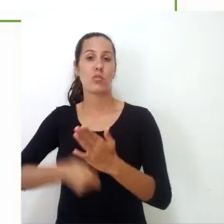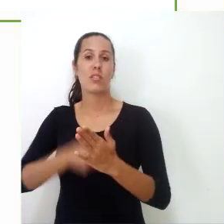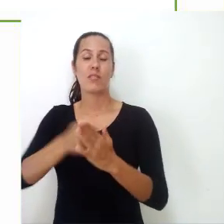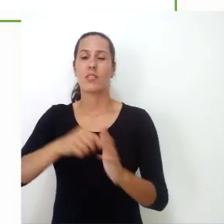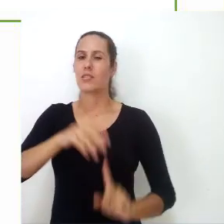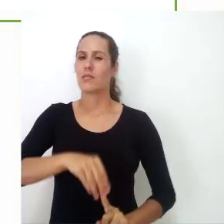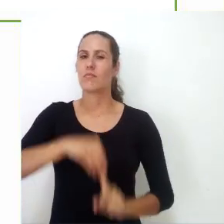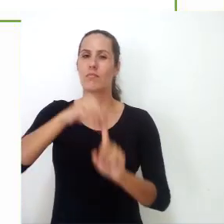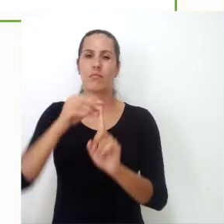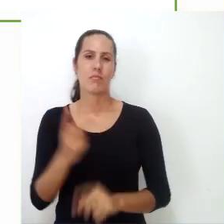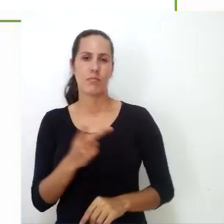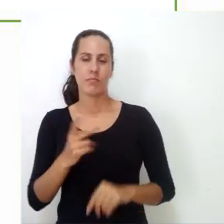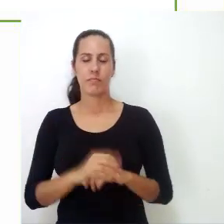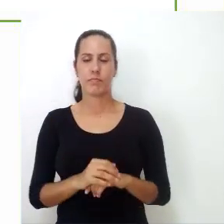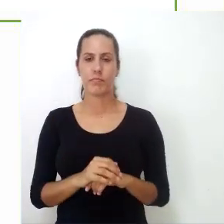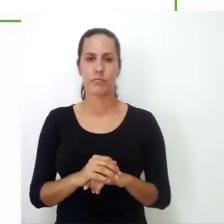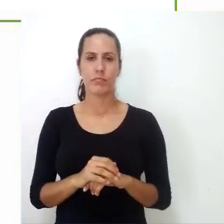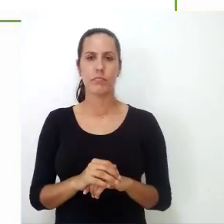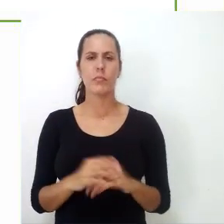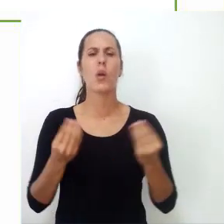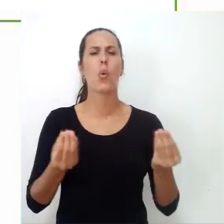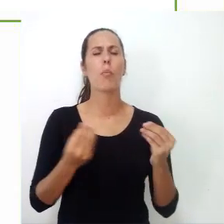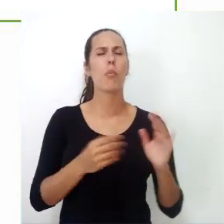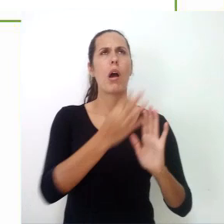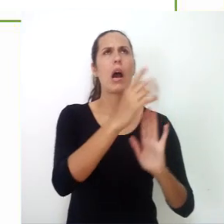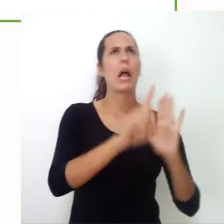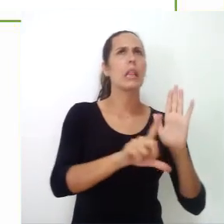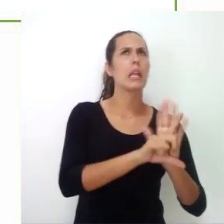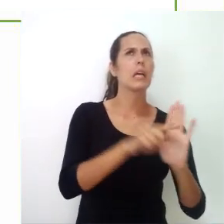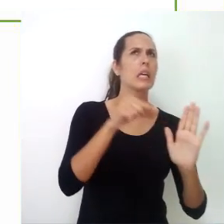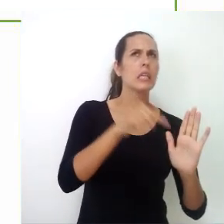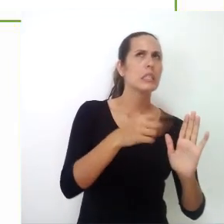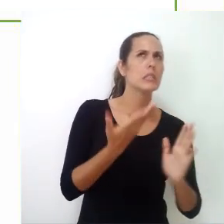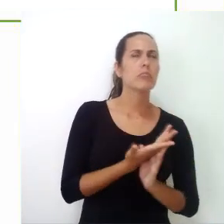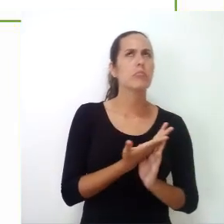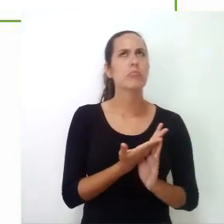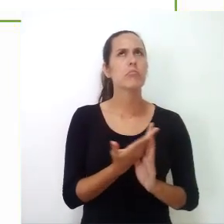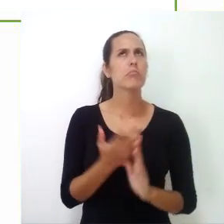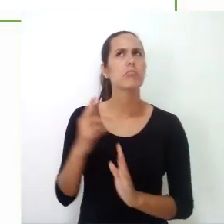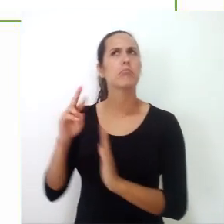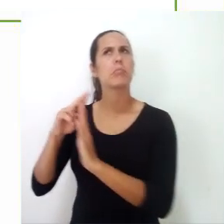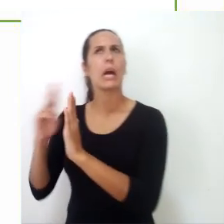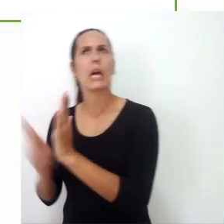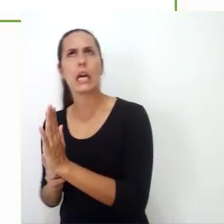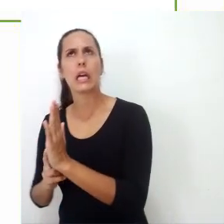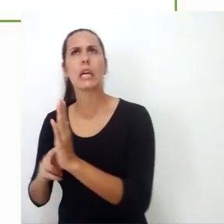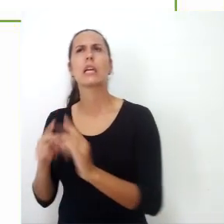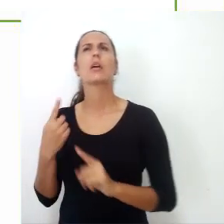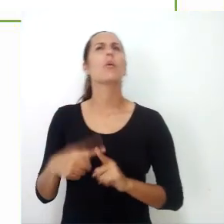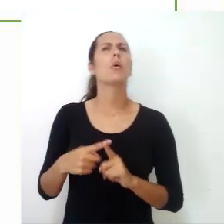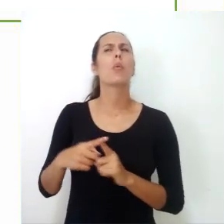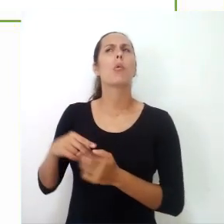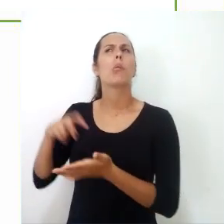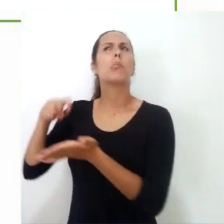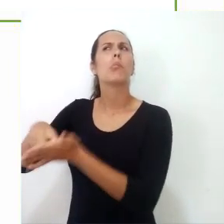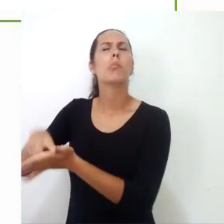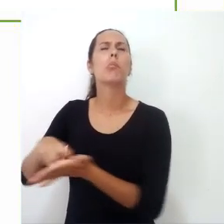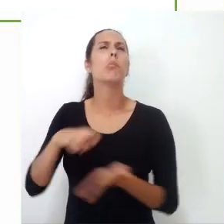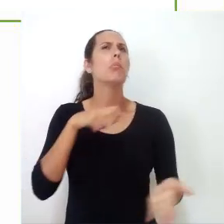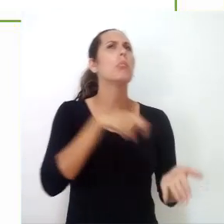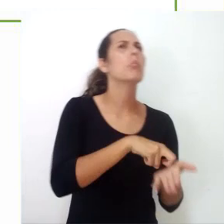para agir de acordo com a lei. Quais são as punições sofridas por quem desobedece